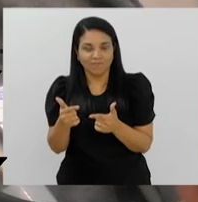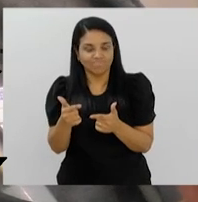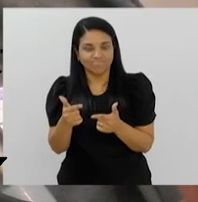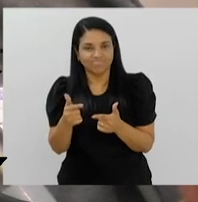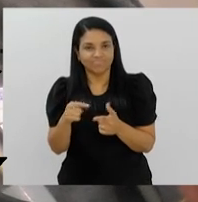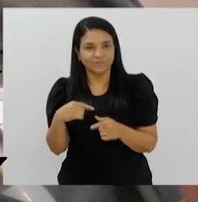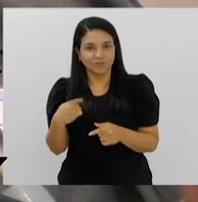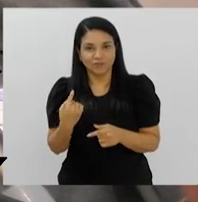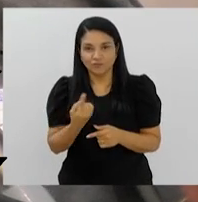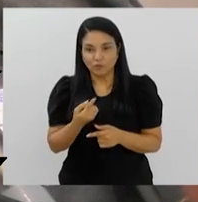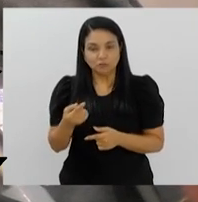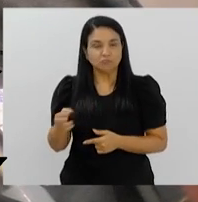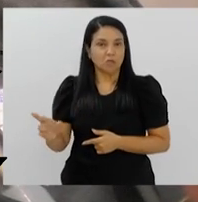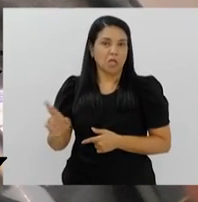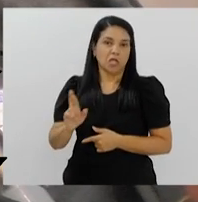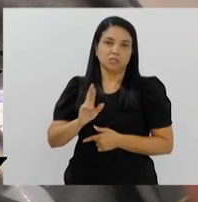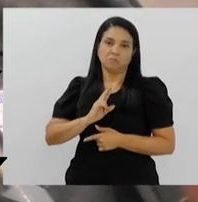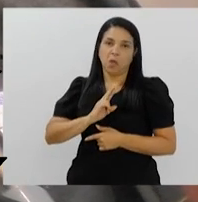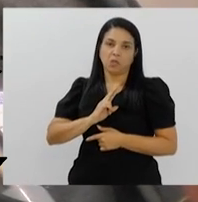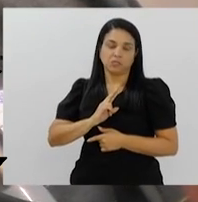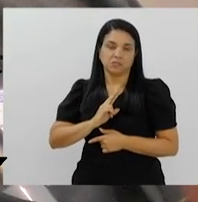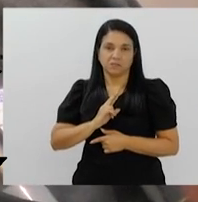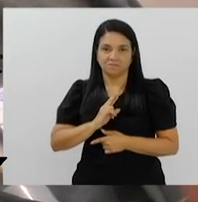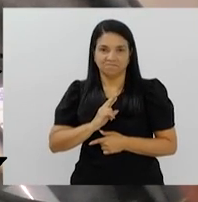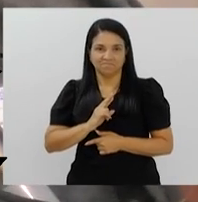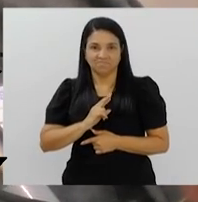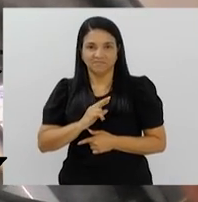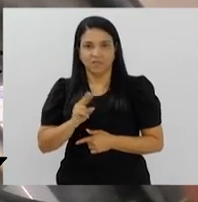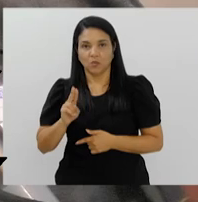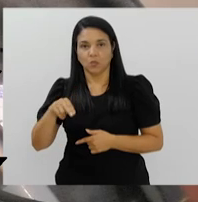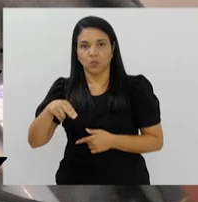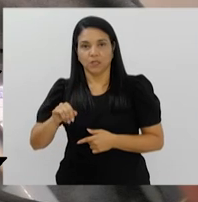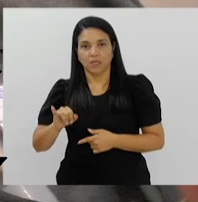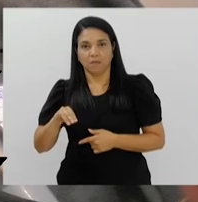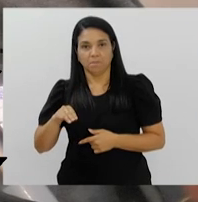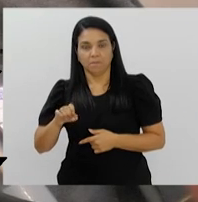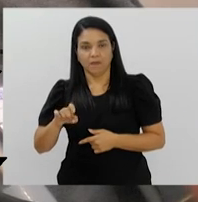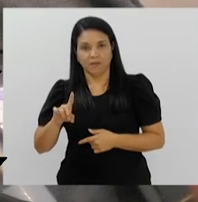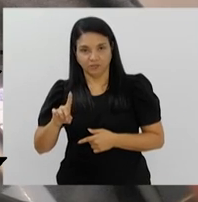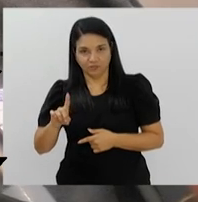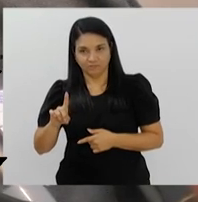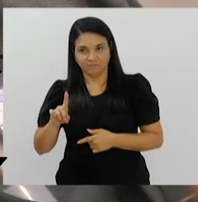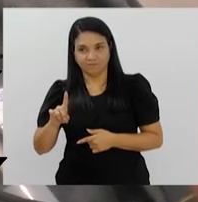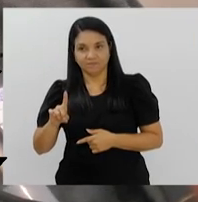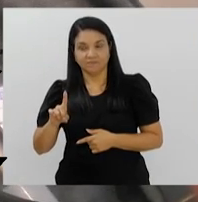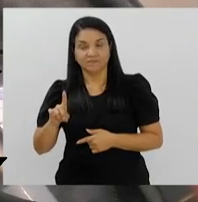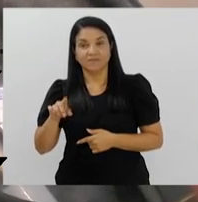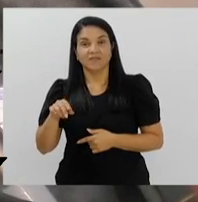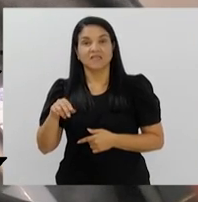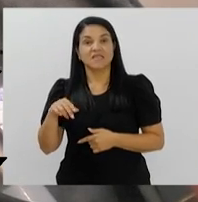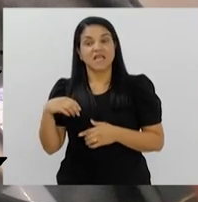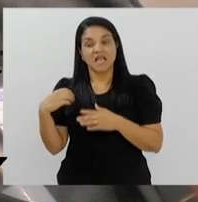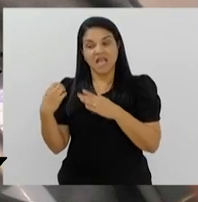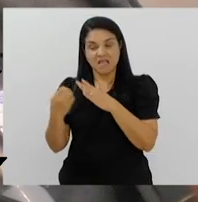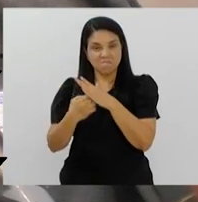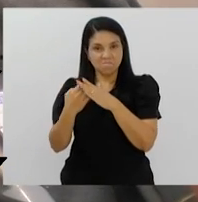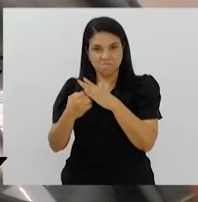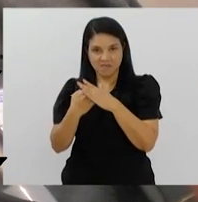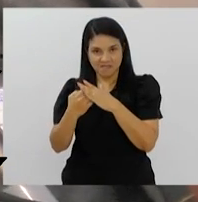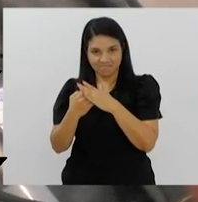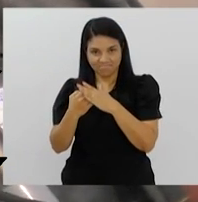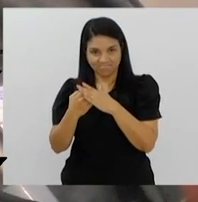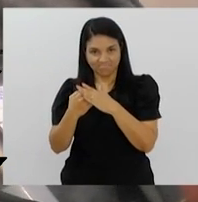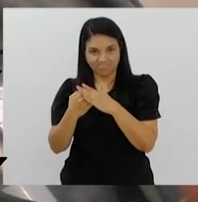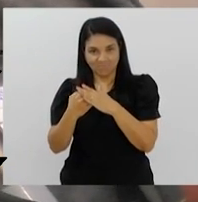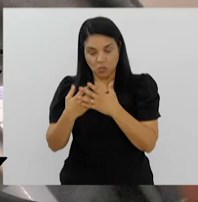tivemos Costa nenhuma da Unimed Unimed simplesmente se nega